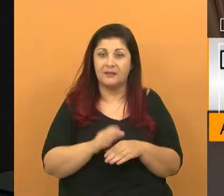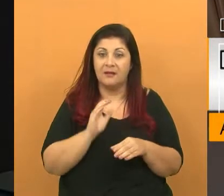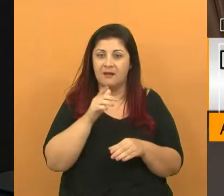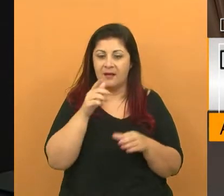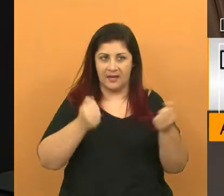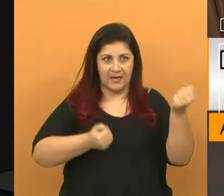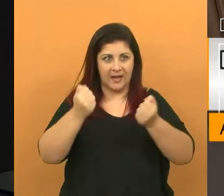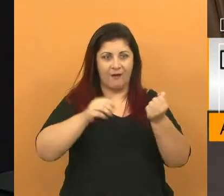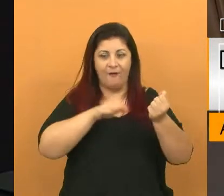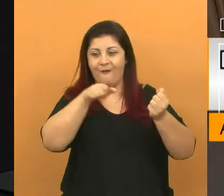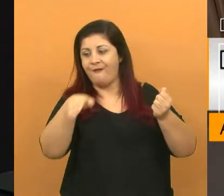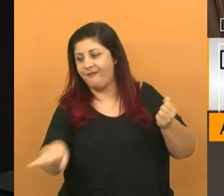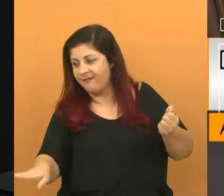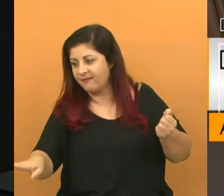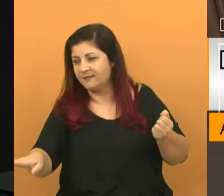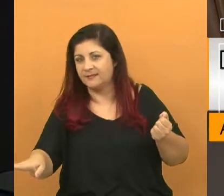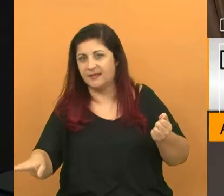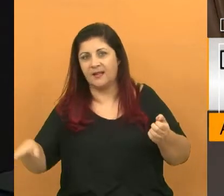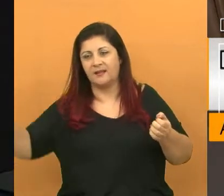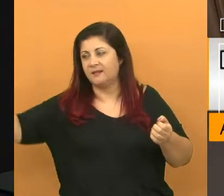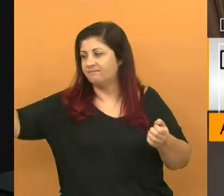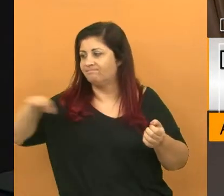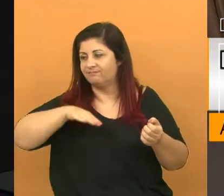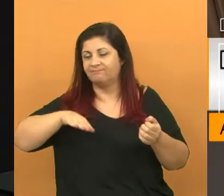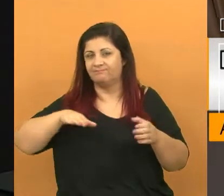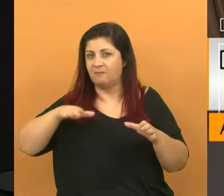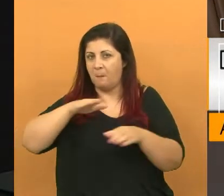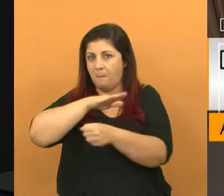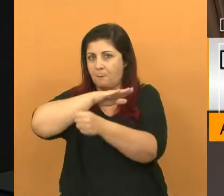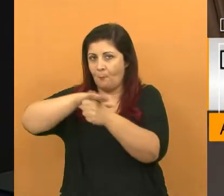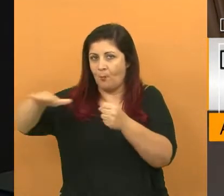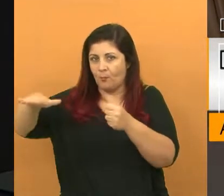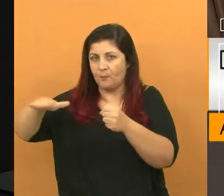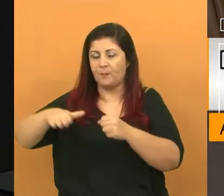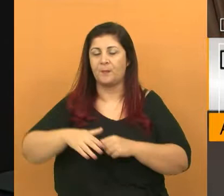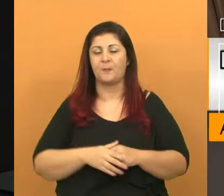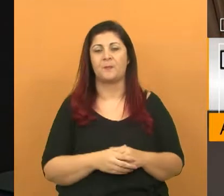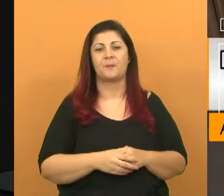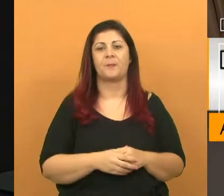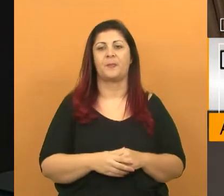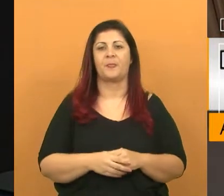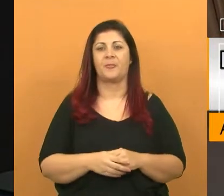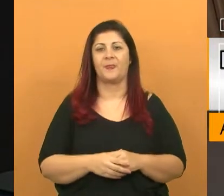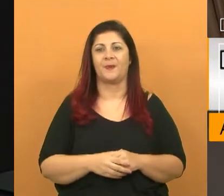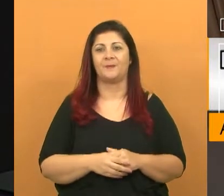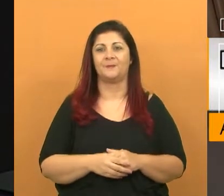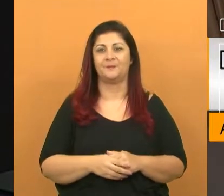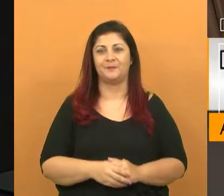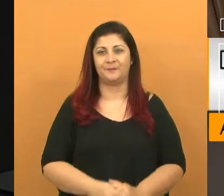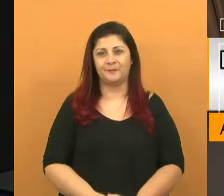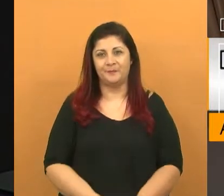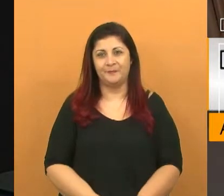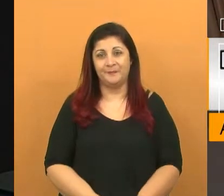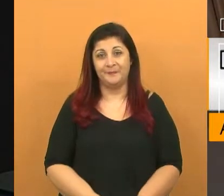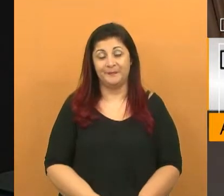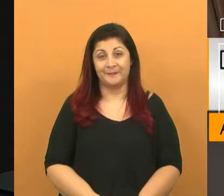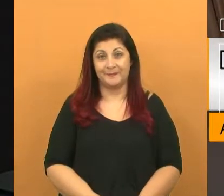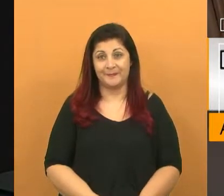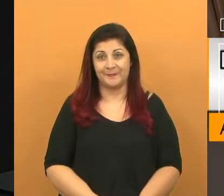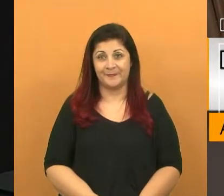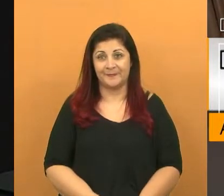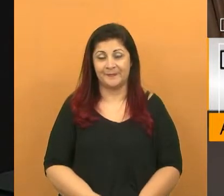dentro da lagoa foi aterrada o nome de corda que tinha uma lagoa assim na entrada do bairro eu talvez o tenha sido essa